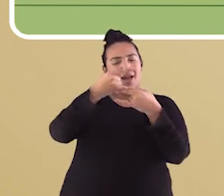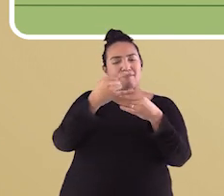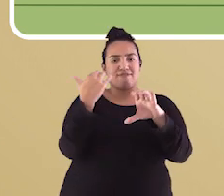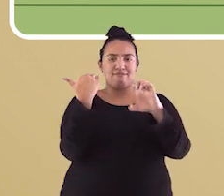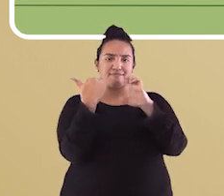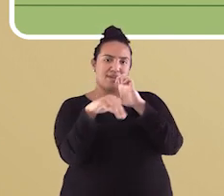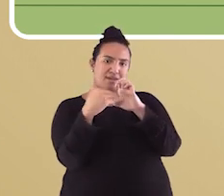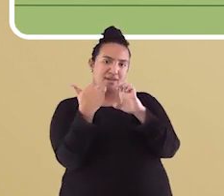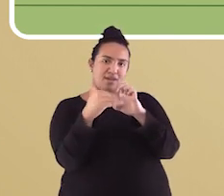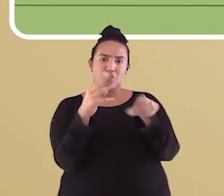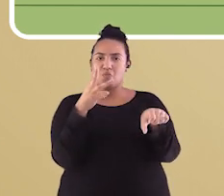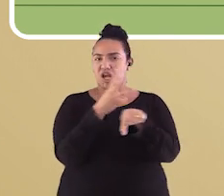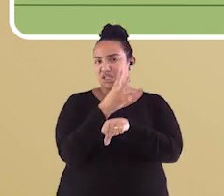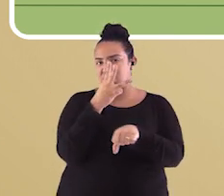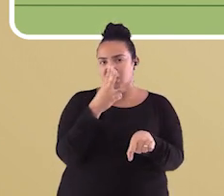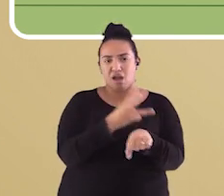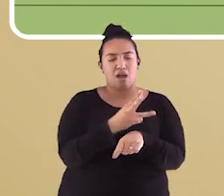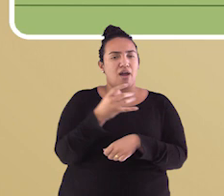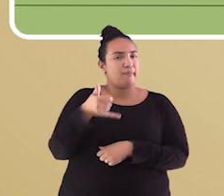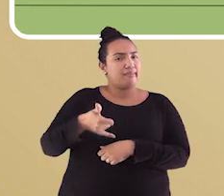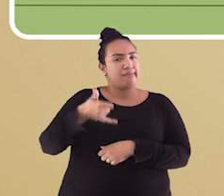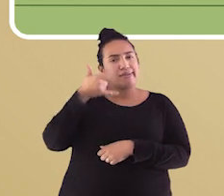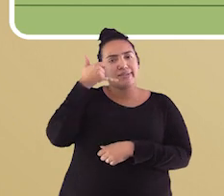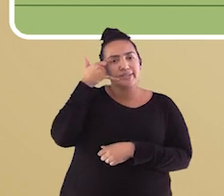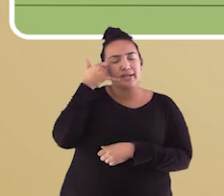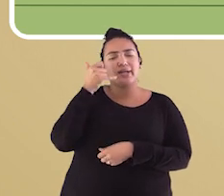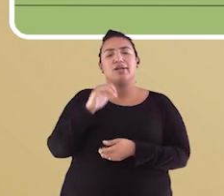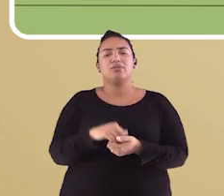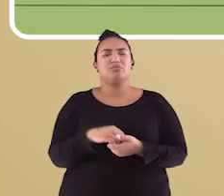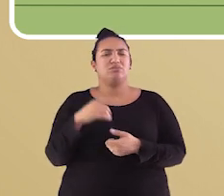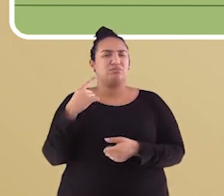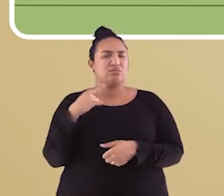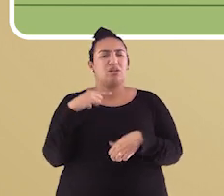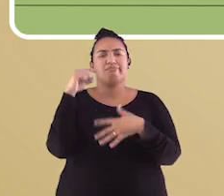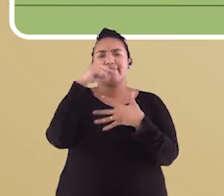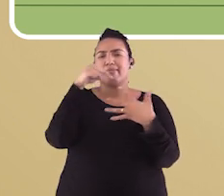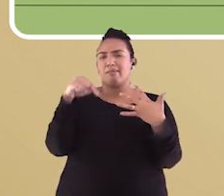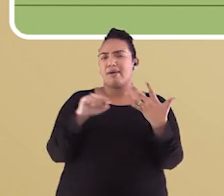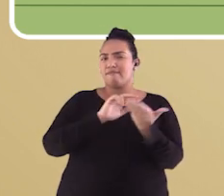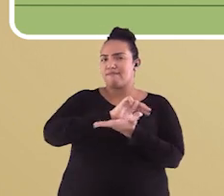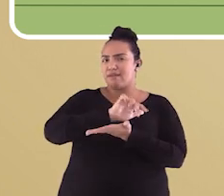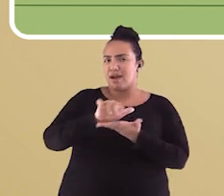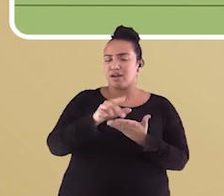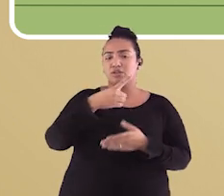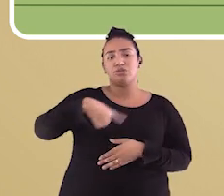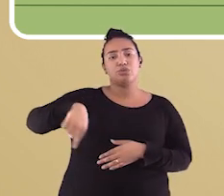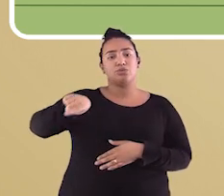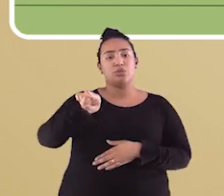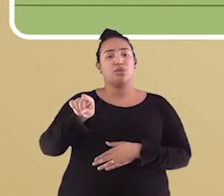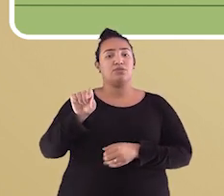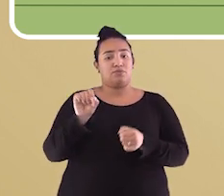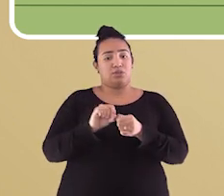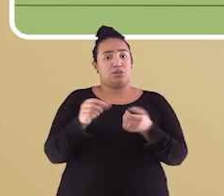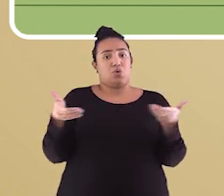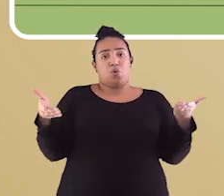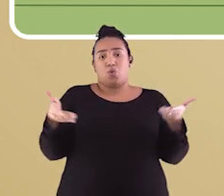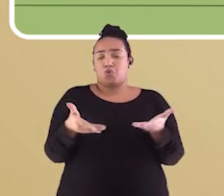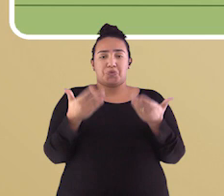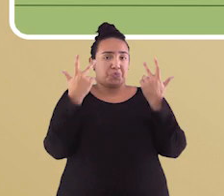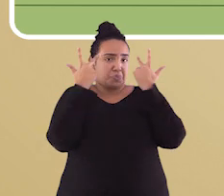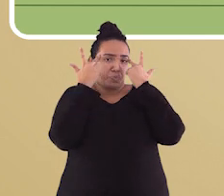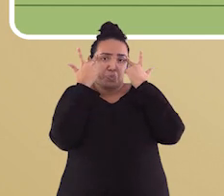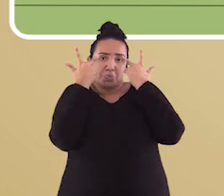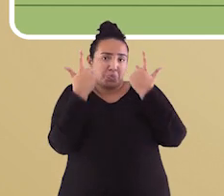e-mails, mensagens, fazemos ligações, entre outras coisas que só fazemos com tanta naturalidade no nosso